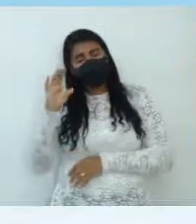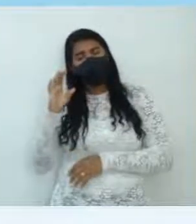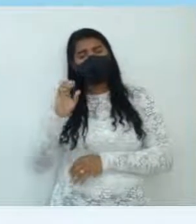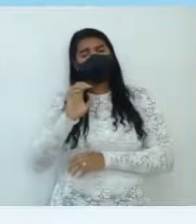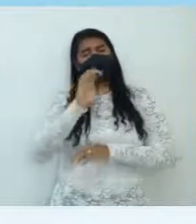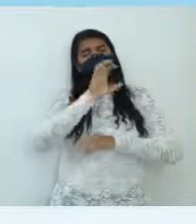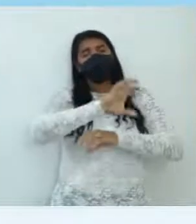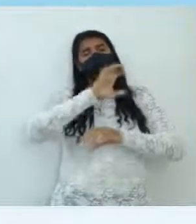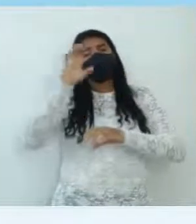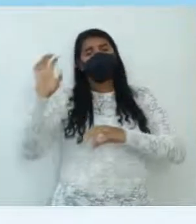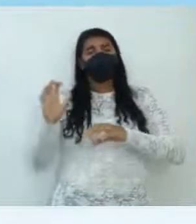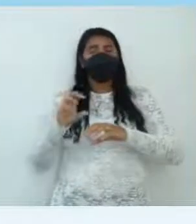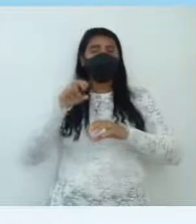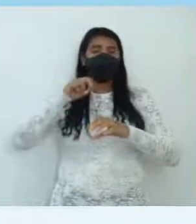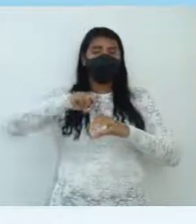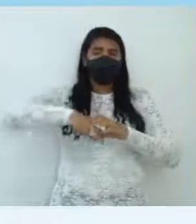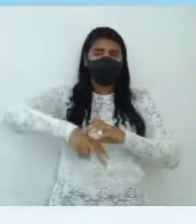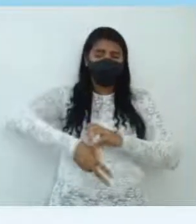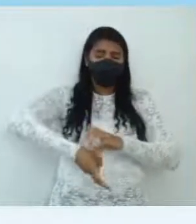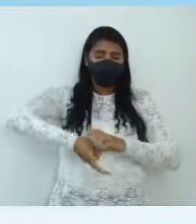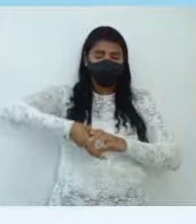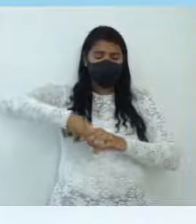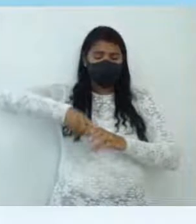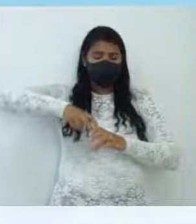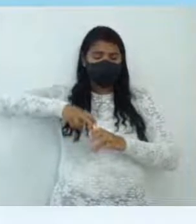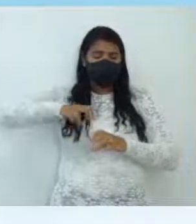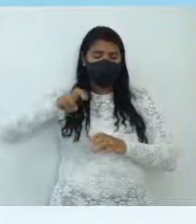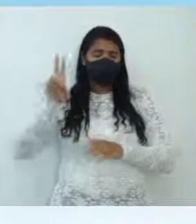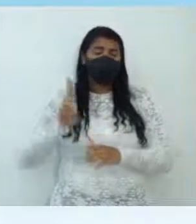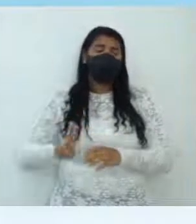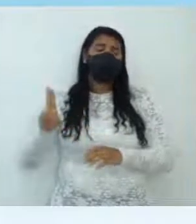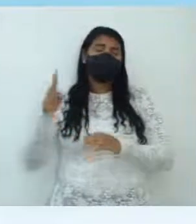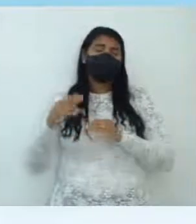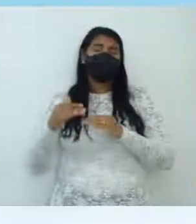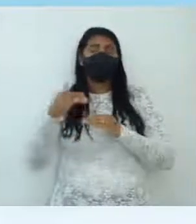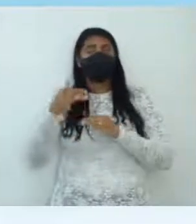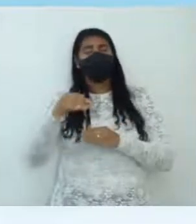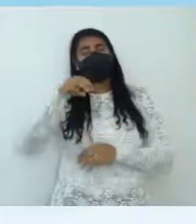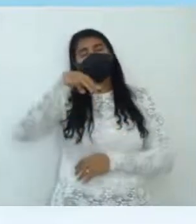exploração, extração e também o uso de minérios que estão